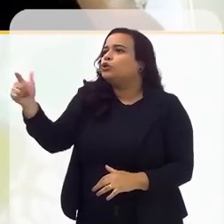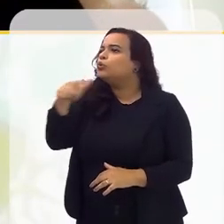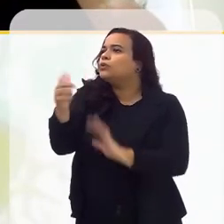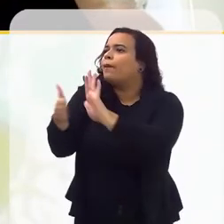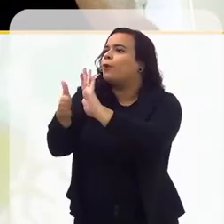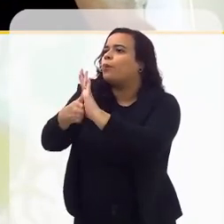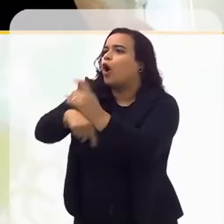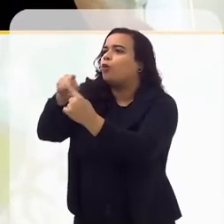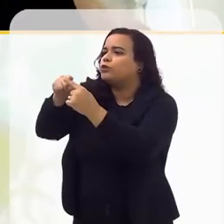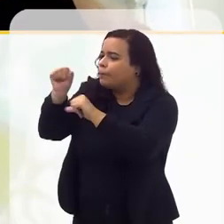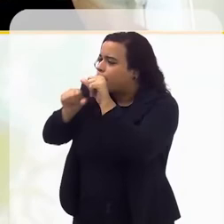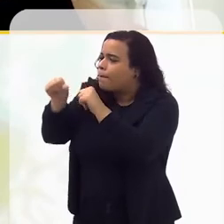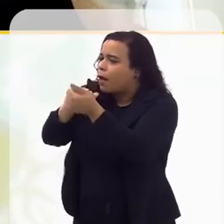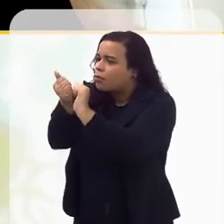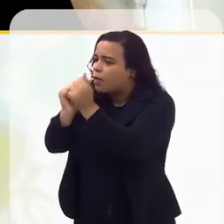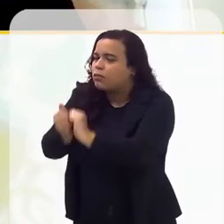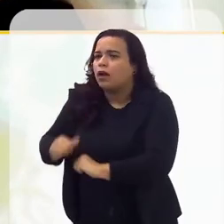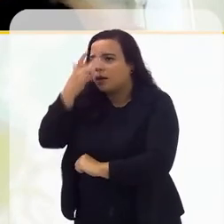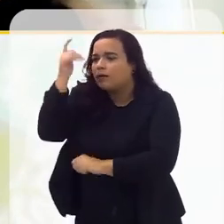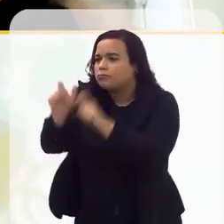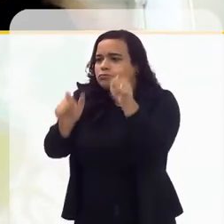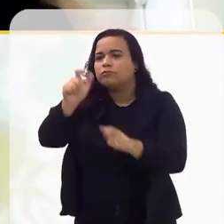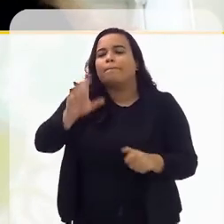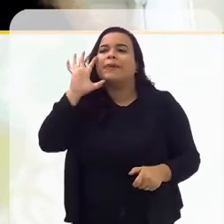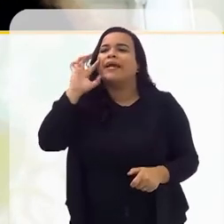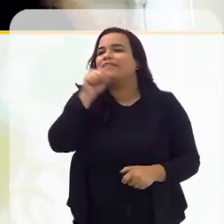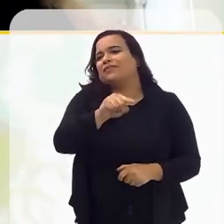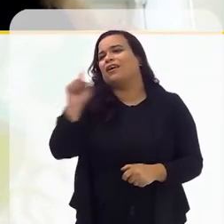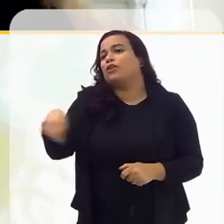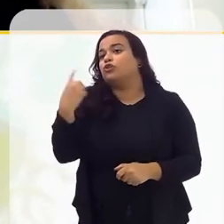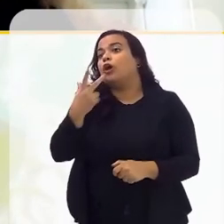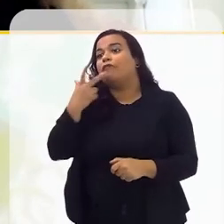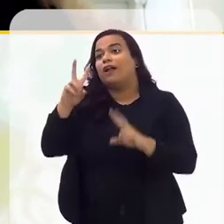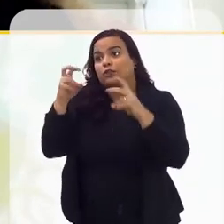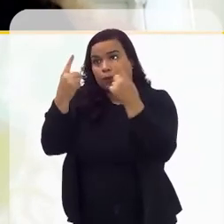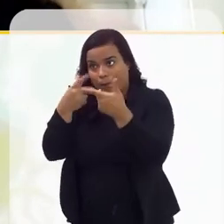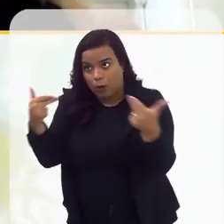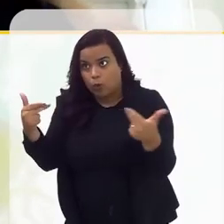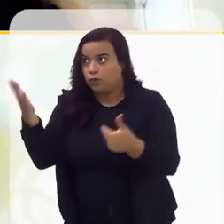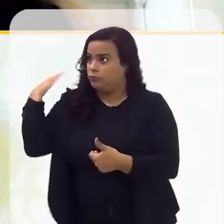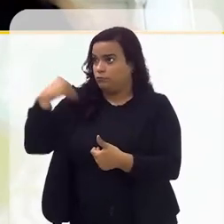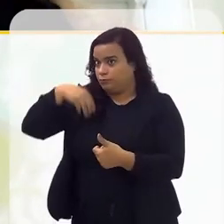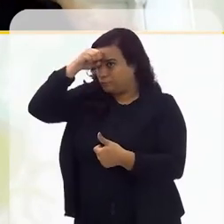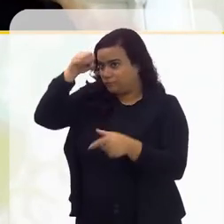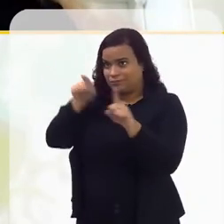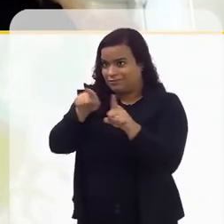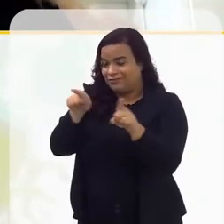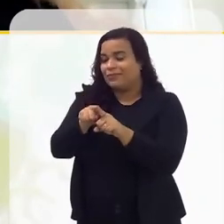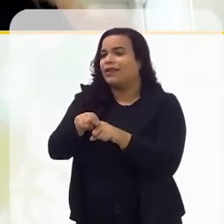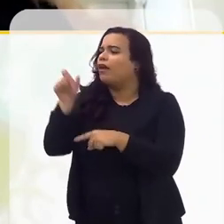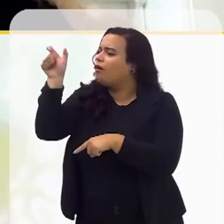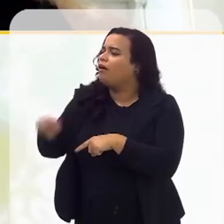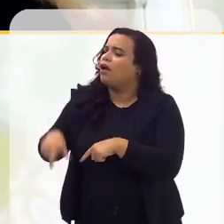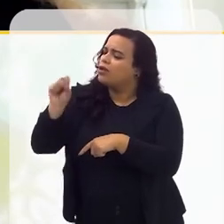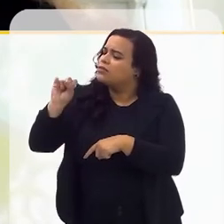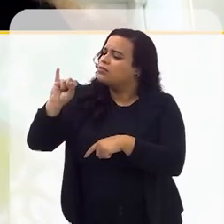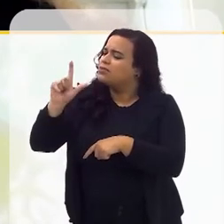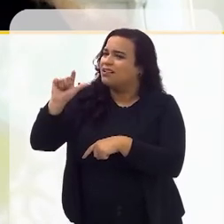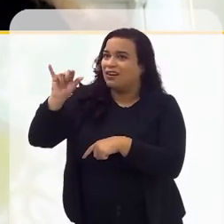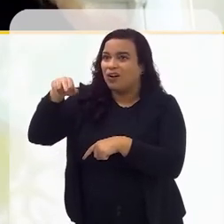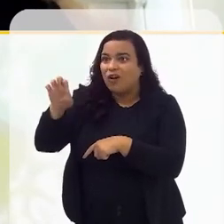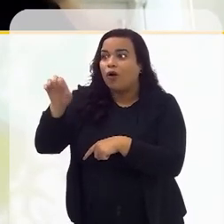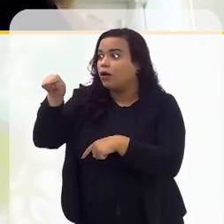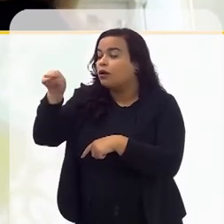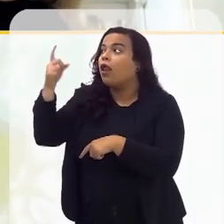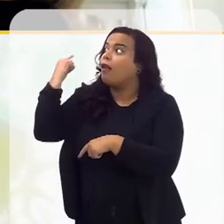a se refazer, né? E aí pensar nos pacientes realmente, porque quando a gente está falando de uma questão que eu também não sabia, que o silicone